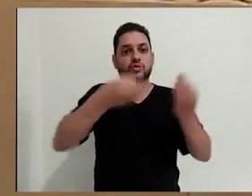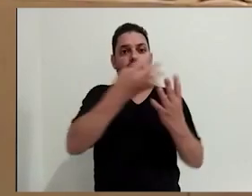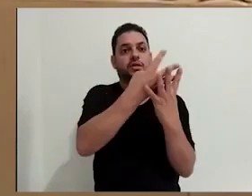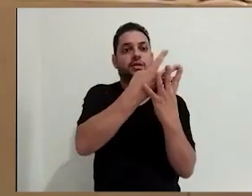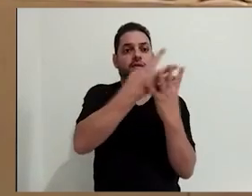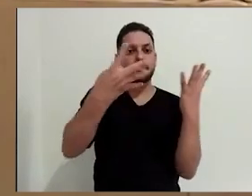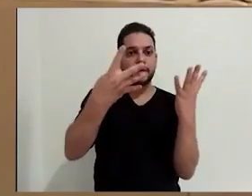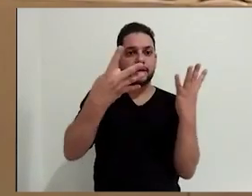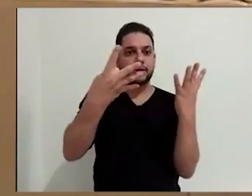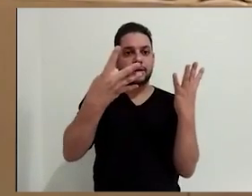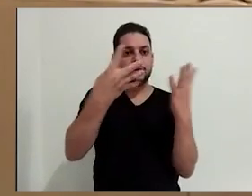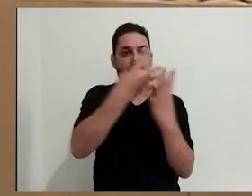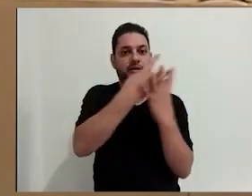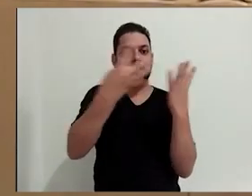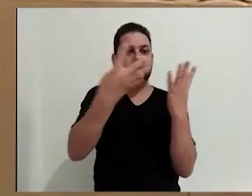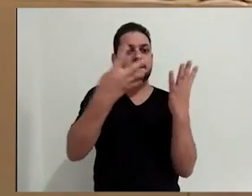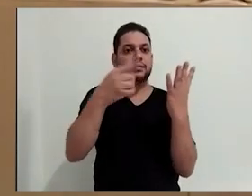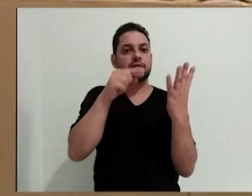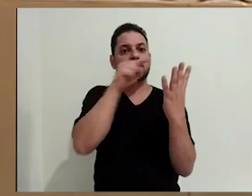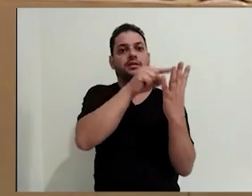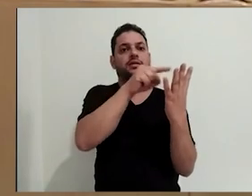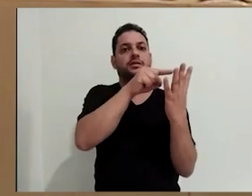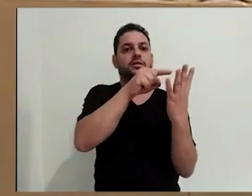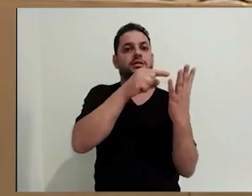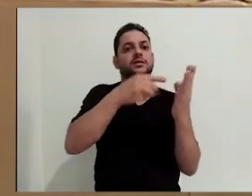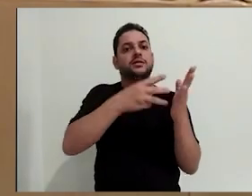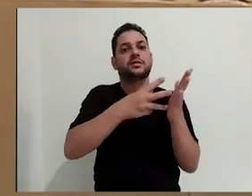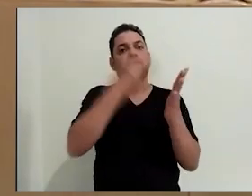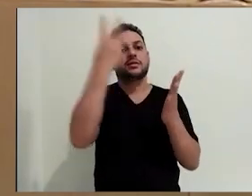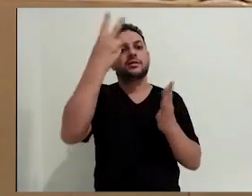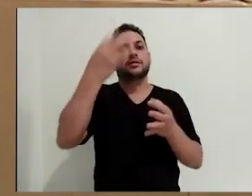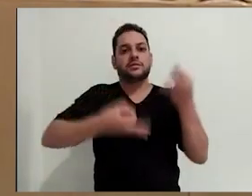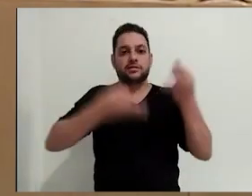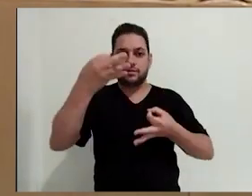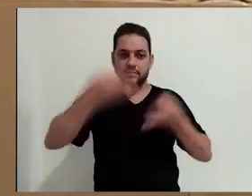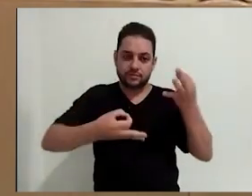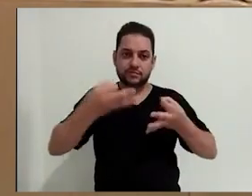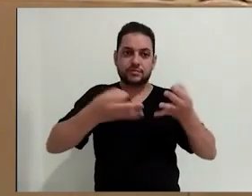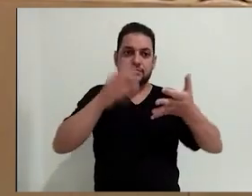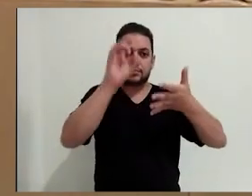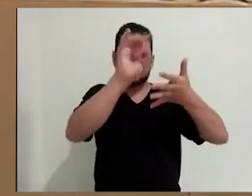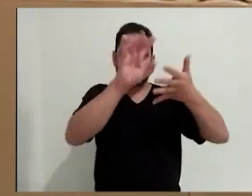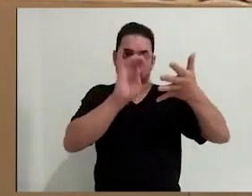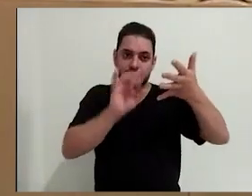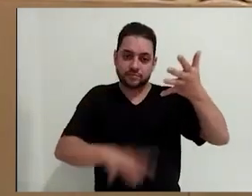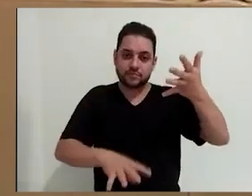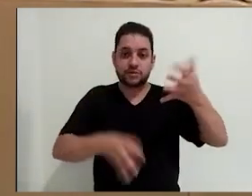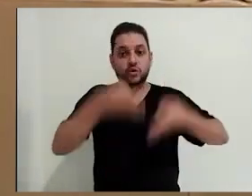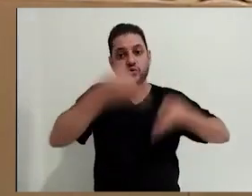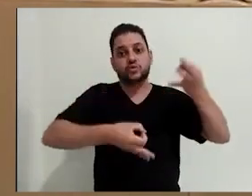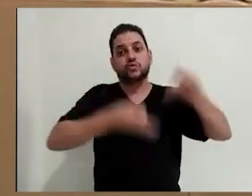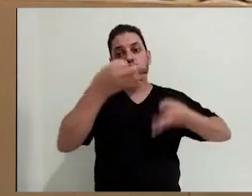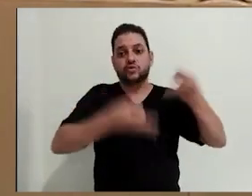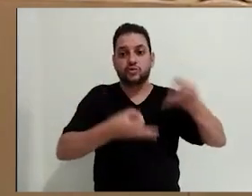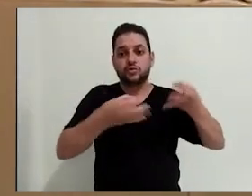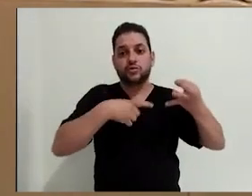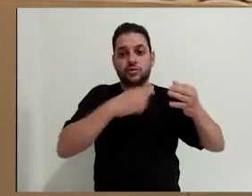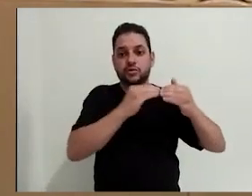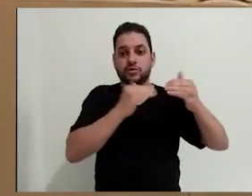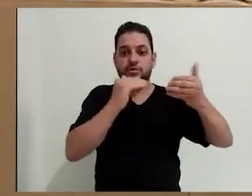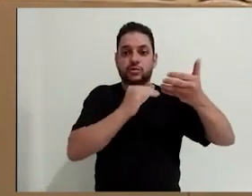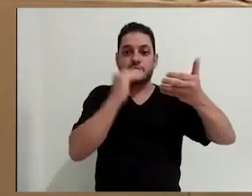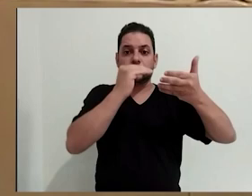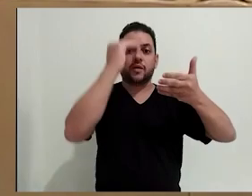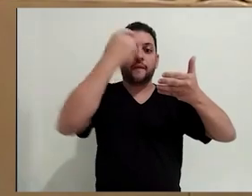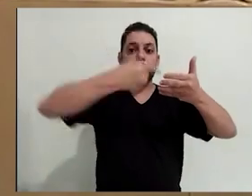imutável. Doutora Ana Clara, é o terceiro juízo do Ah, isso sim, segundo cada núcleo. juiz é vinculado a um Então, juízo. existe os cargos judiciais, primeiro juízo, segundo